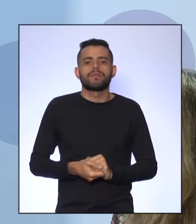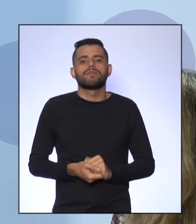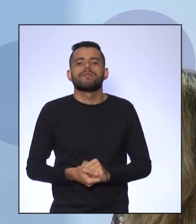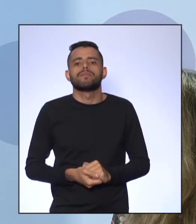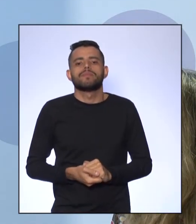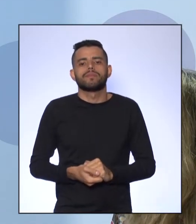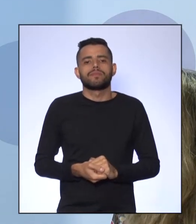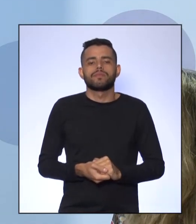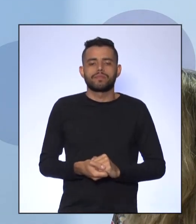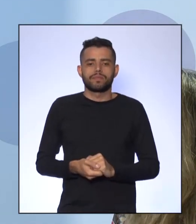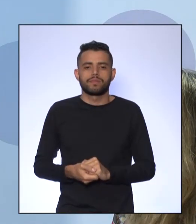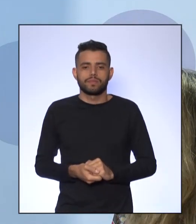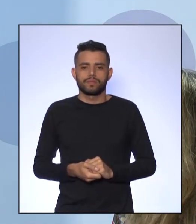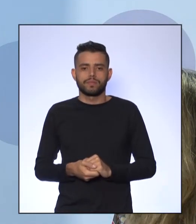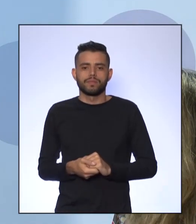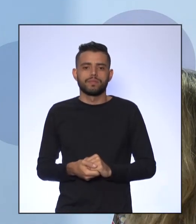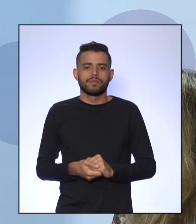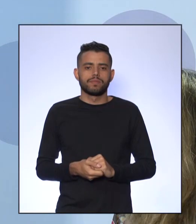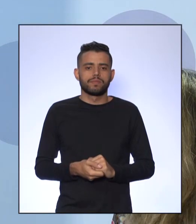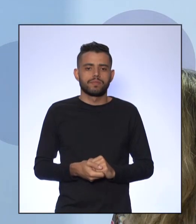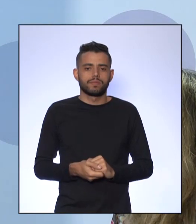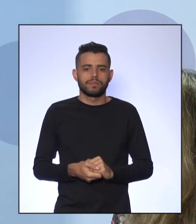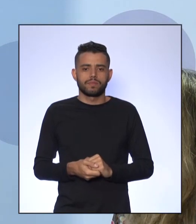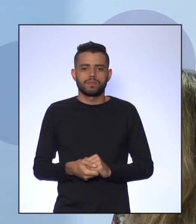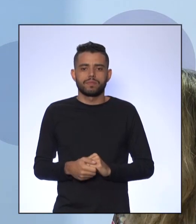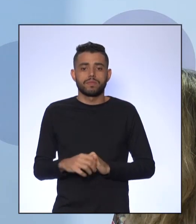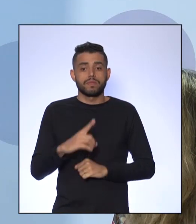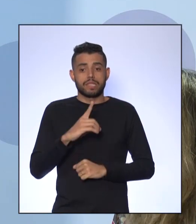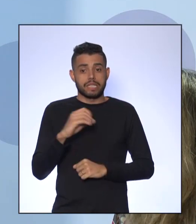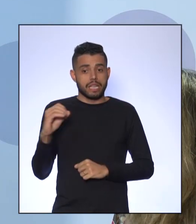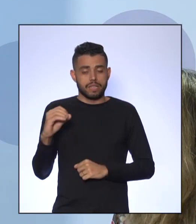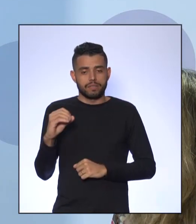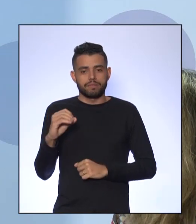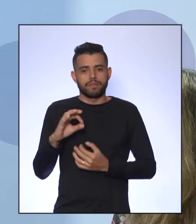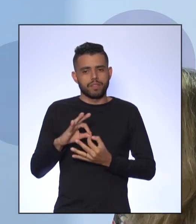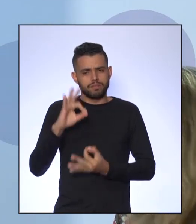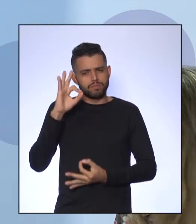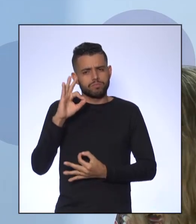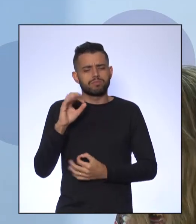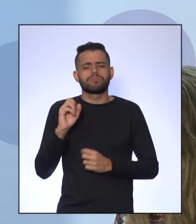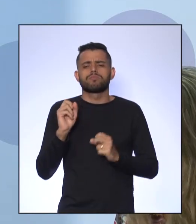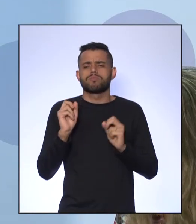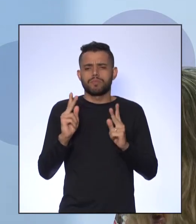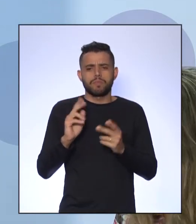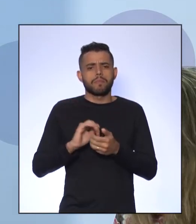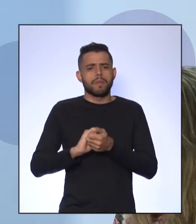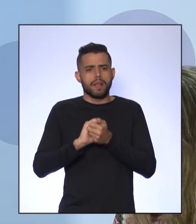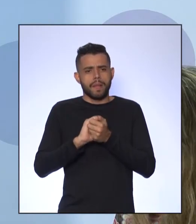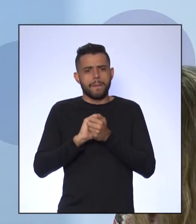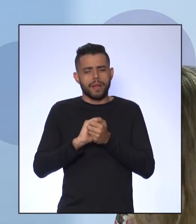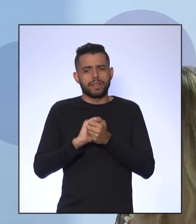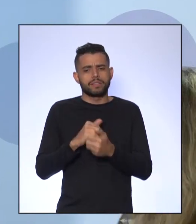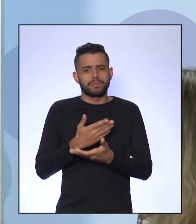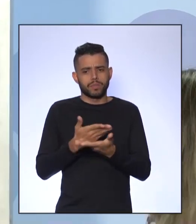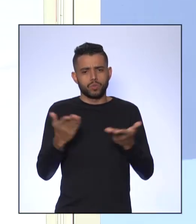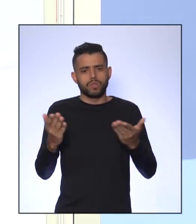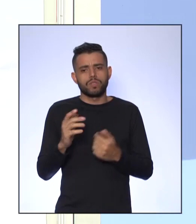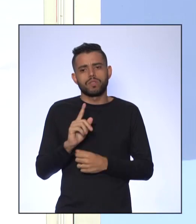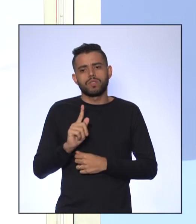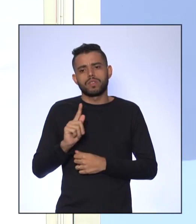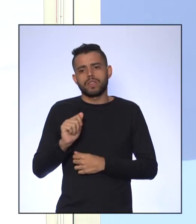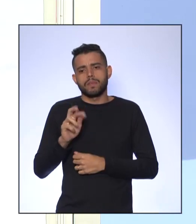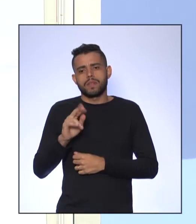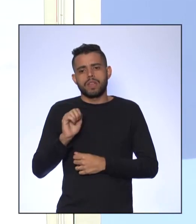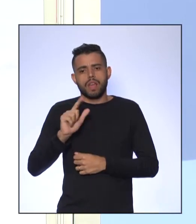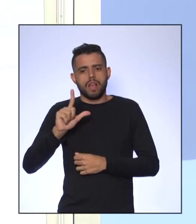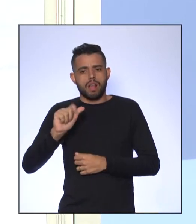vezes 50, 100. 100 metros. Parabéns aí o pessoal, né? A